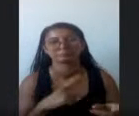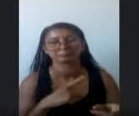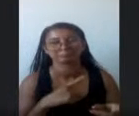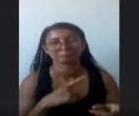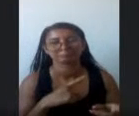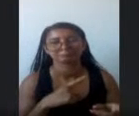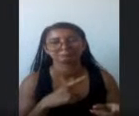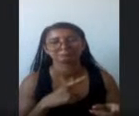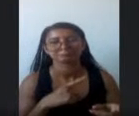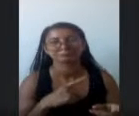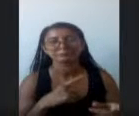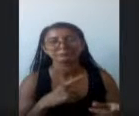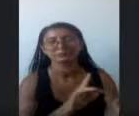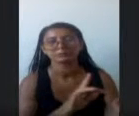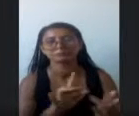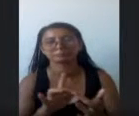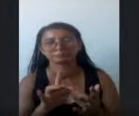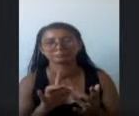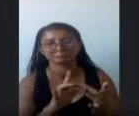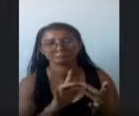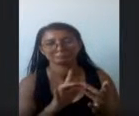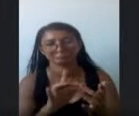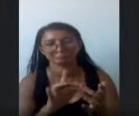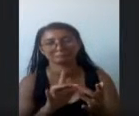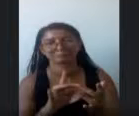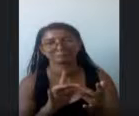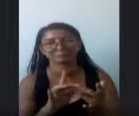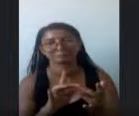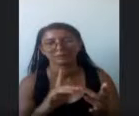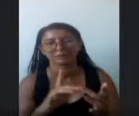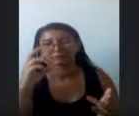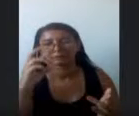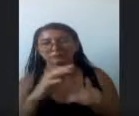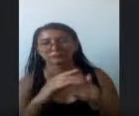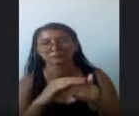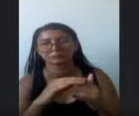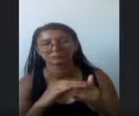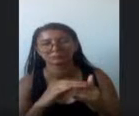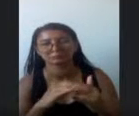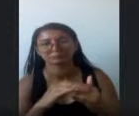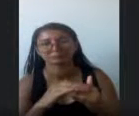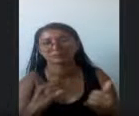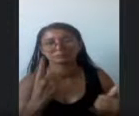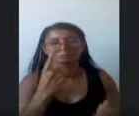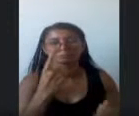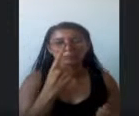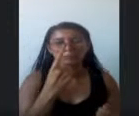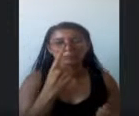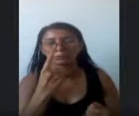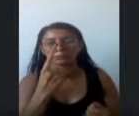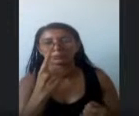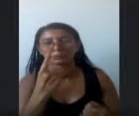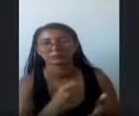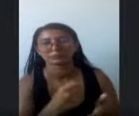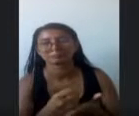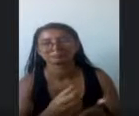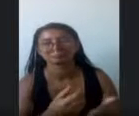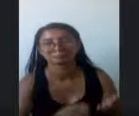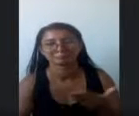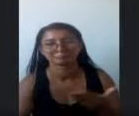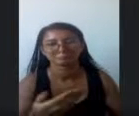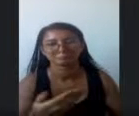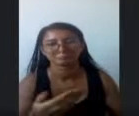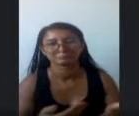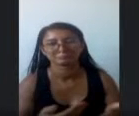desse espaço, dessa live do YouTube, para estar recebendo também qualquer que seja a dúvida, a colaboração, enfim, para a manutenção